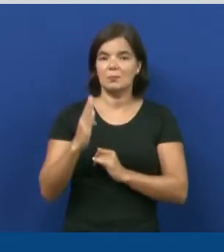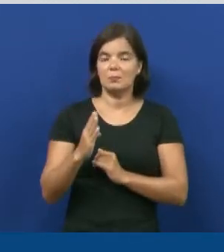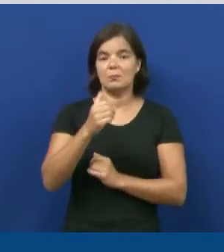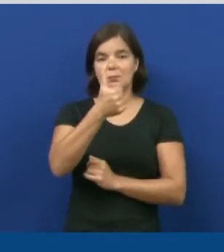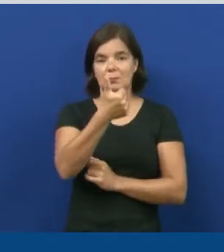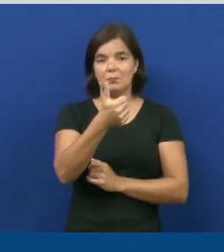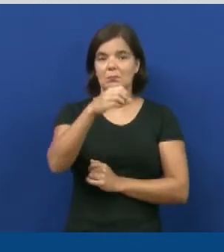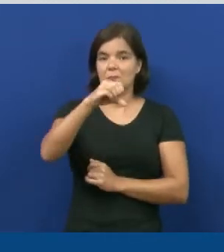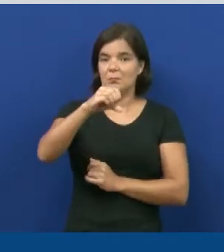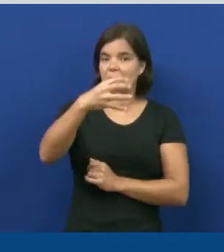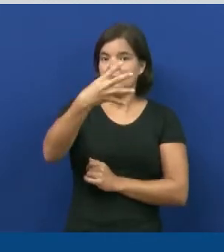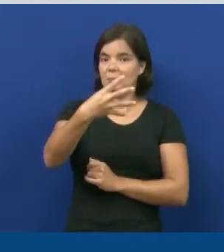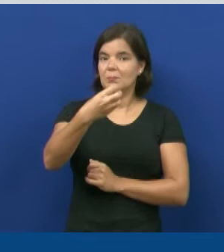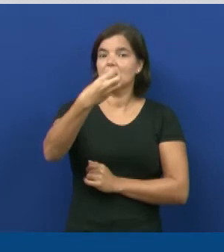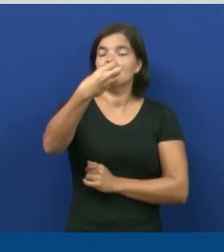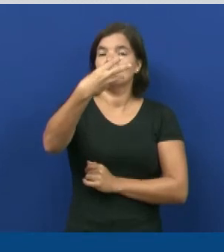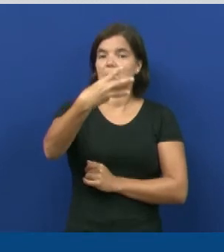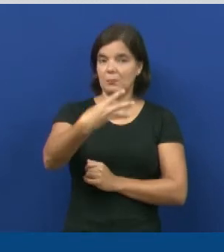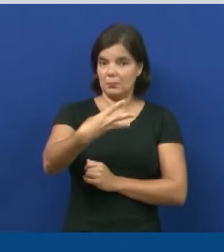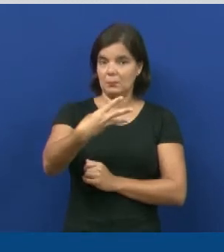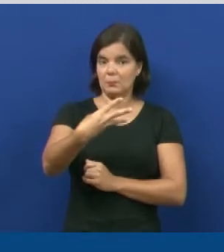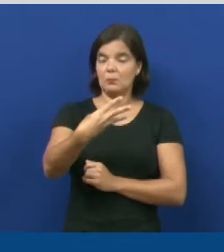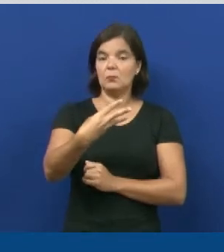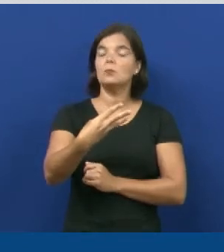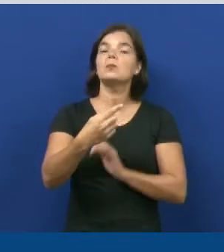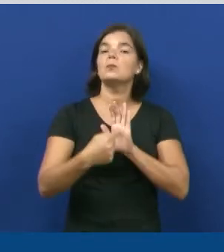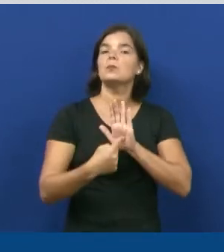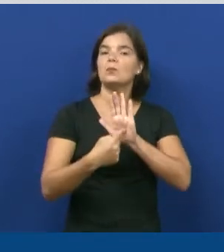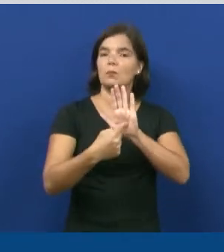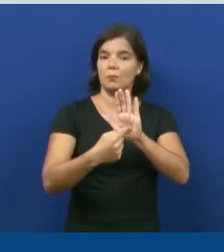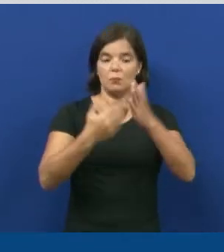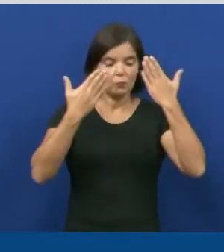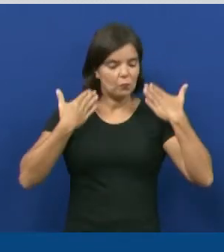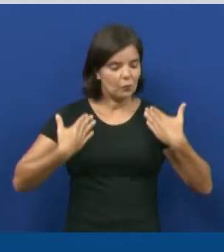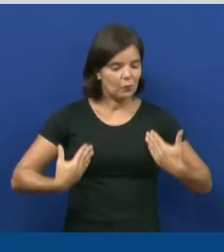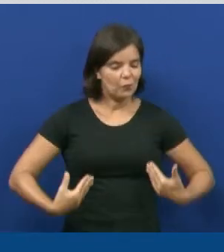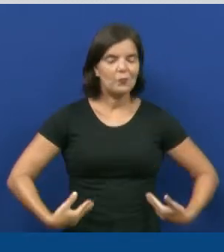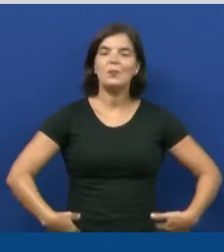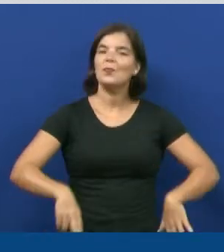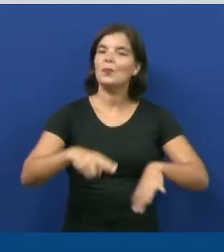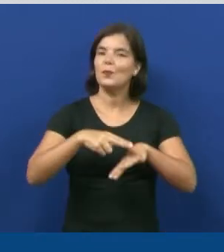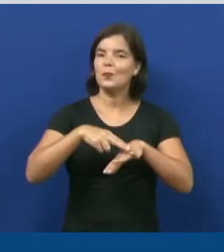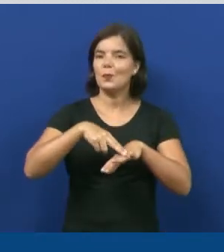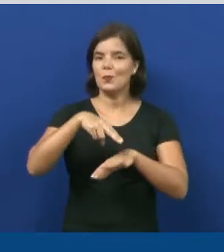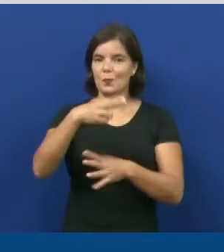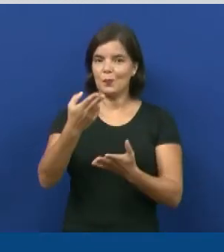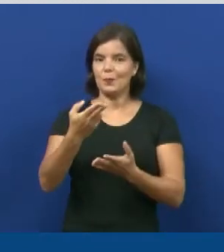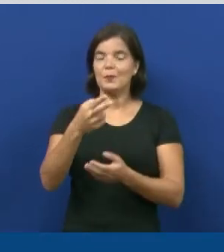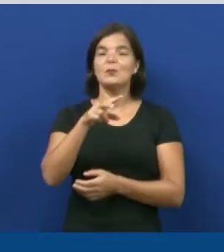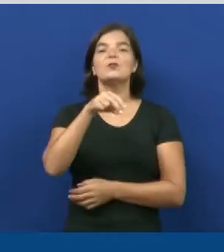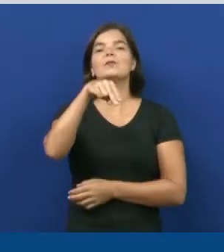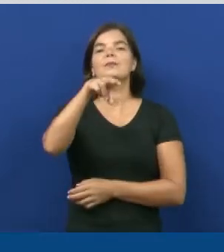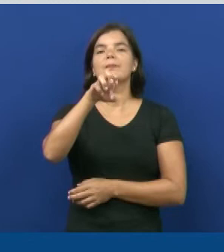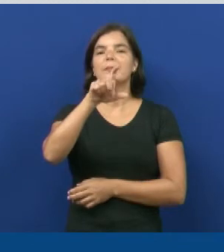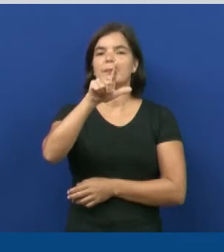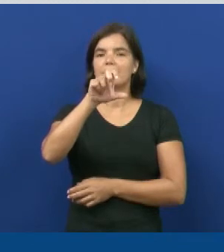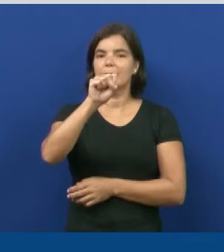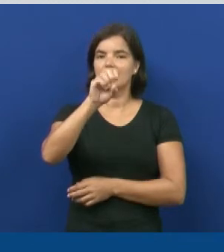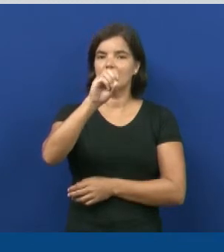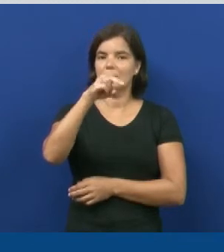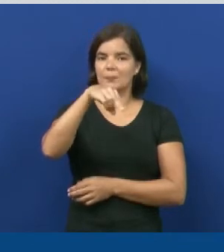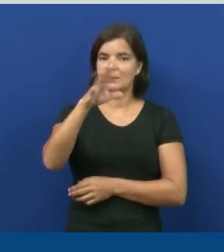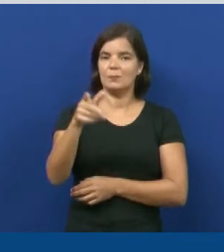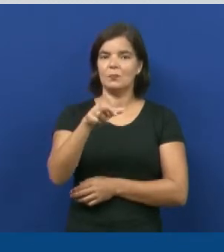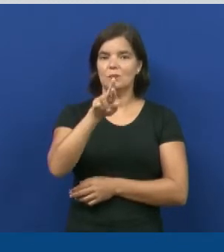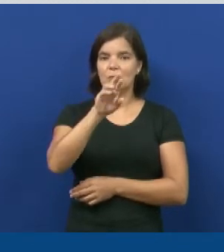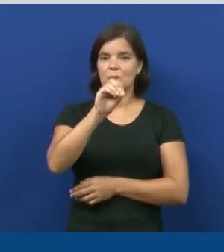em 1943, com a estreia de Vestido de Noiva, de Nelson Rodrigues, sob a direção de